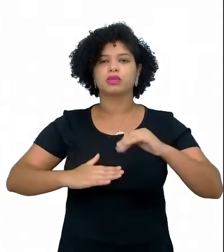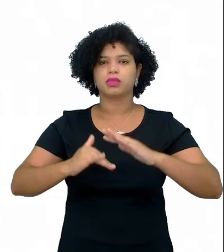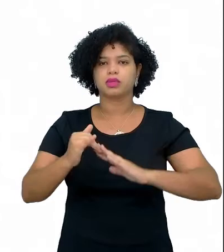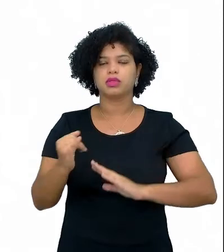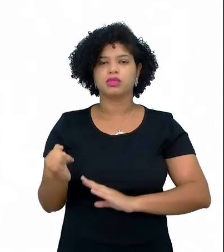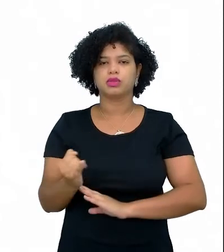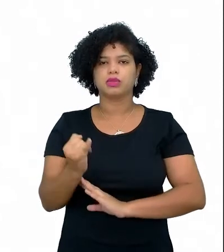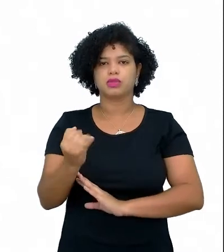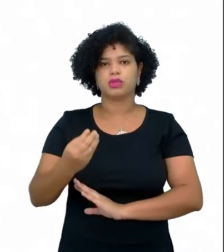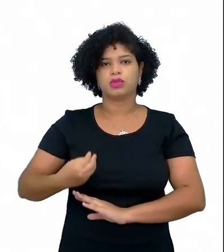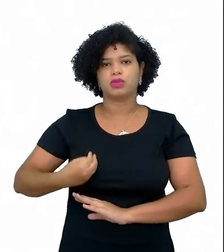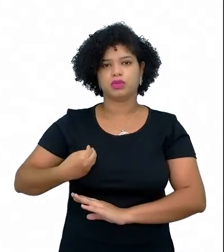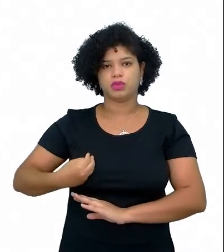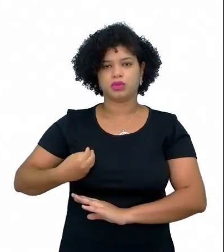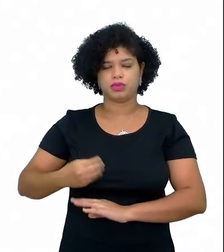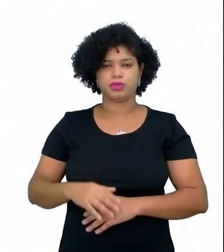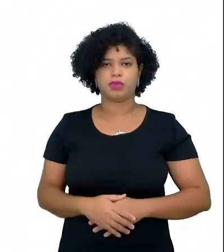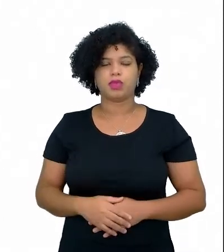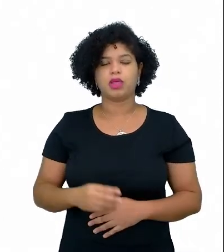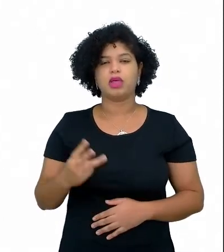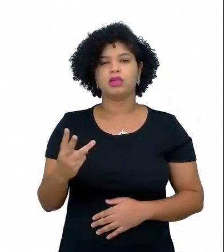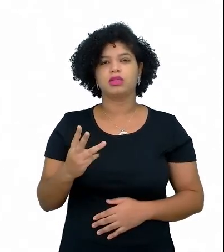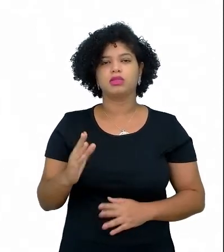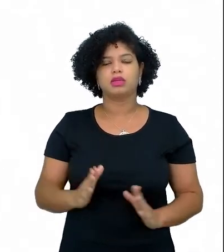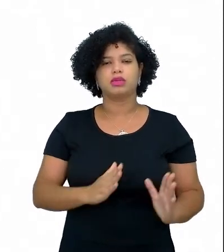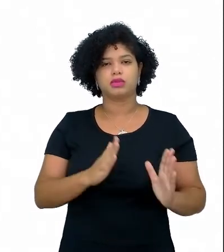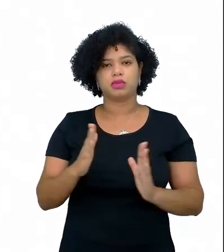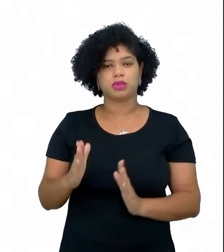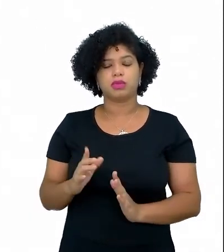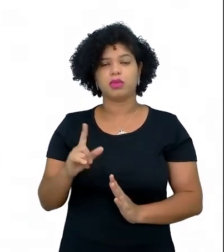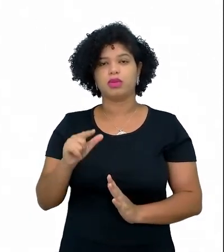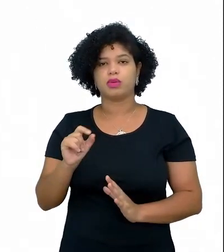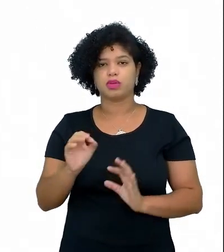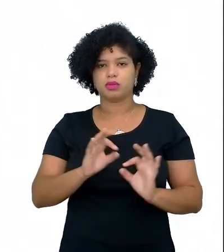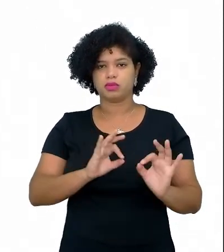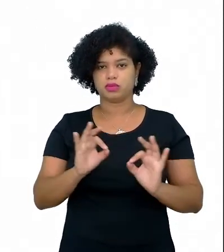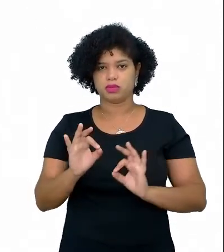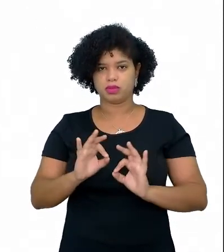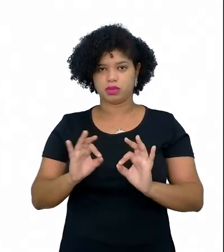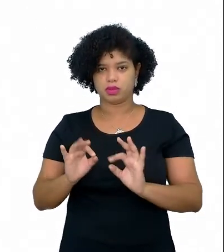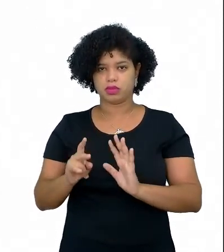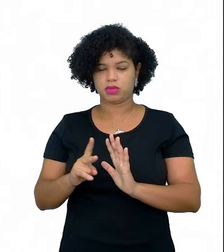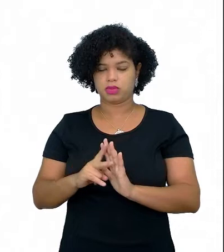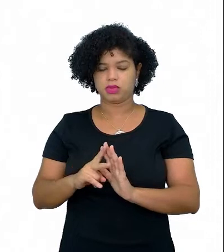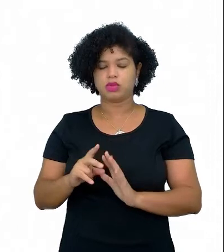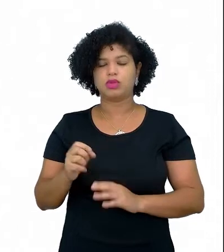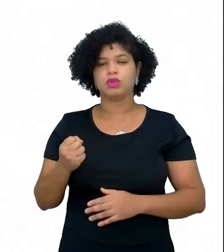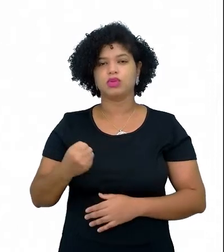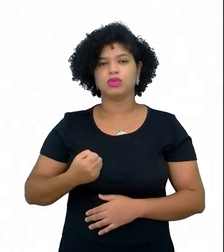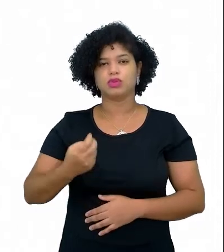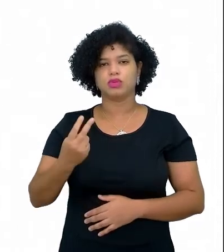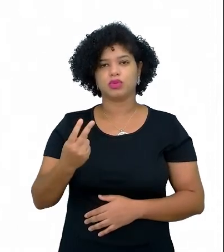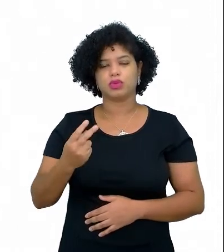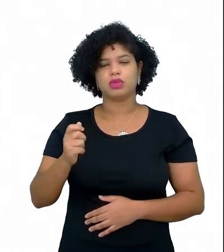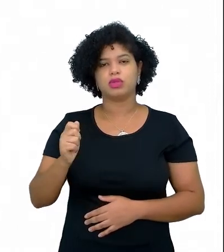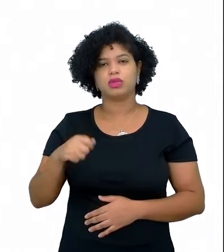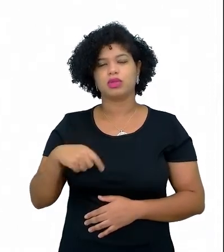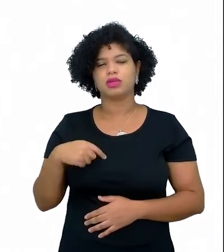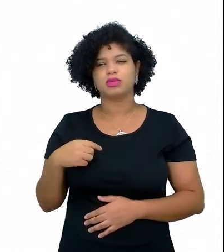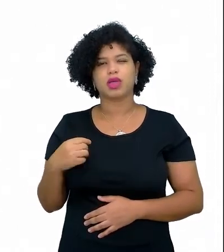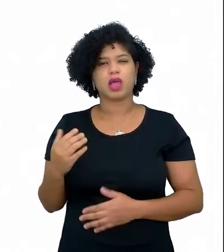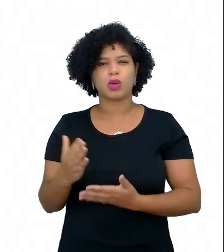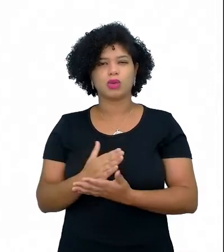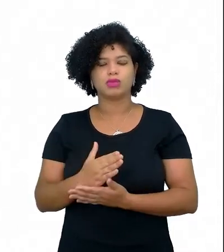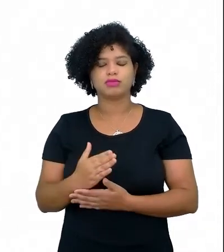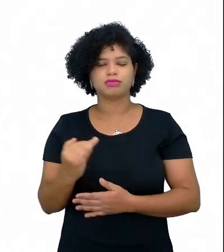essenciais. Numa terceira etapa, nós vamos planejar a aplicação dessa situação de aprendizagem 2 para desenvolver as habilidades essenciais com foco